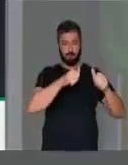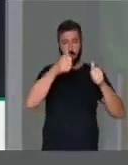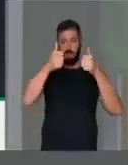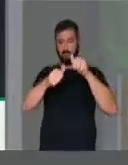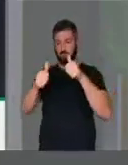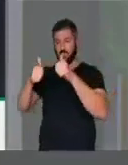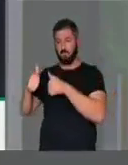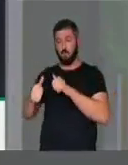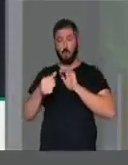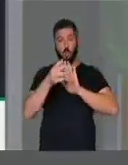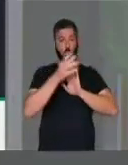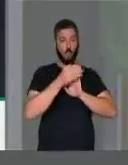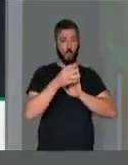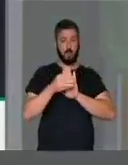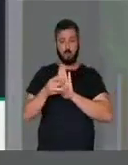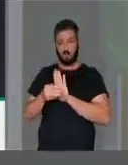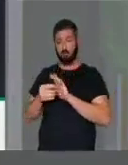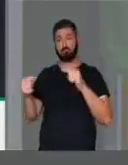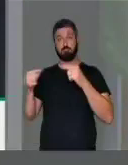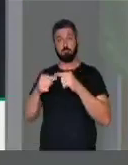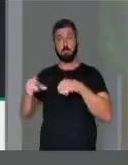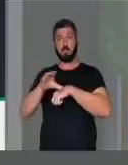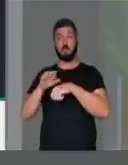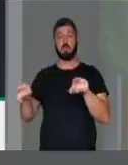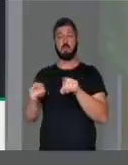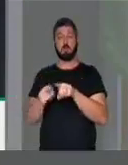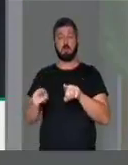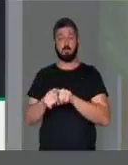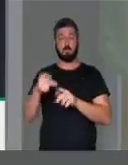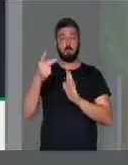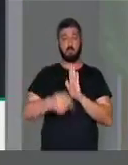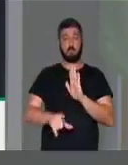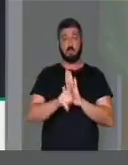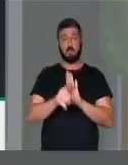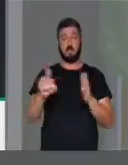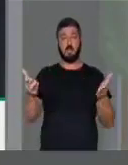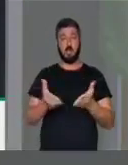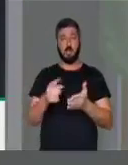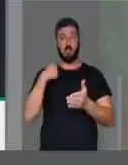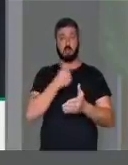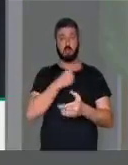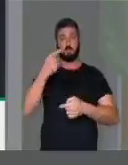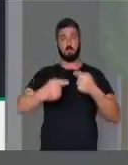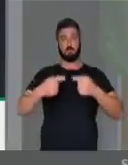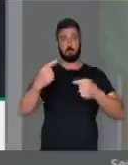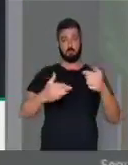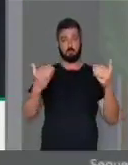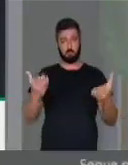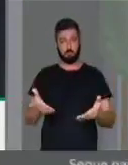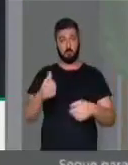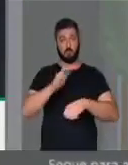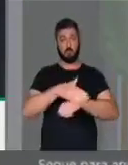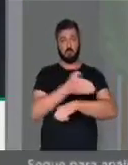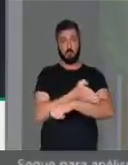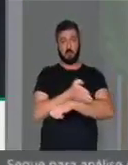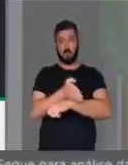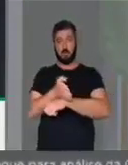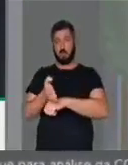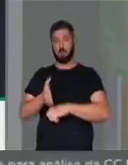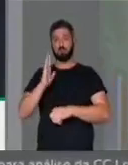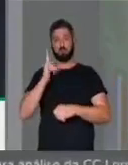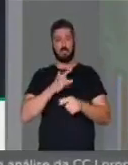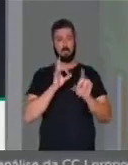analisar quanto ao mérito e à constitucionalidade o projeto de lei ao qual, decorrido o prazo